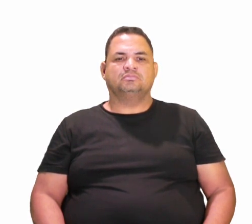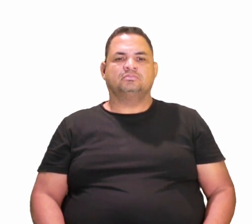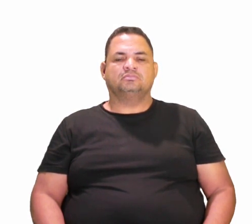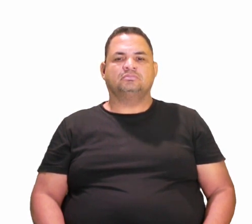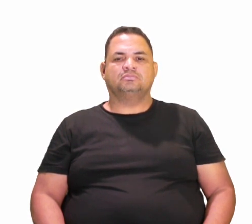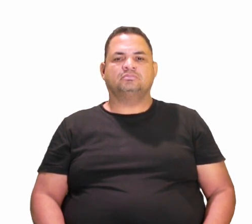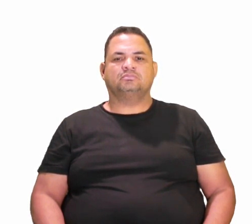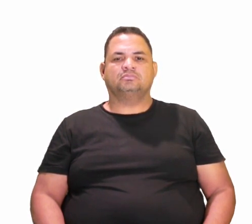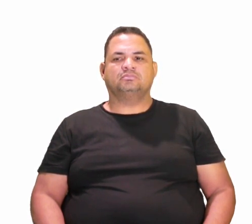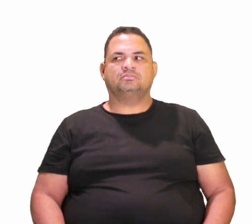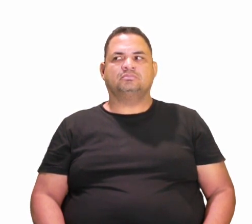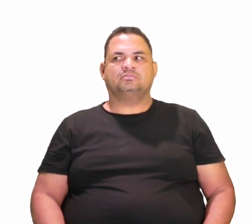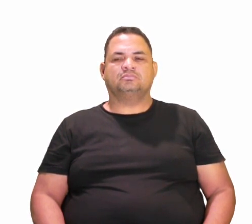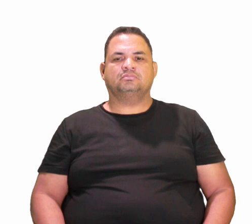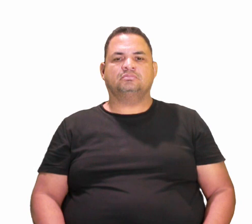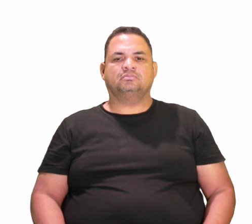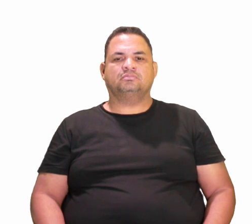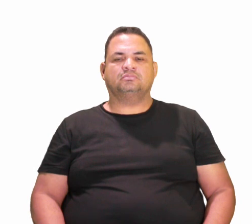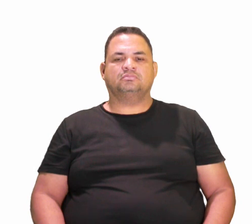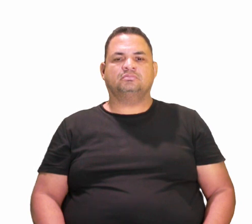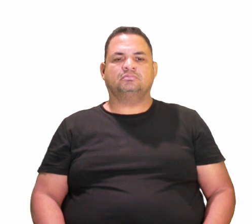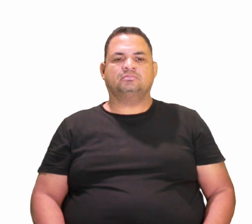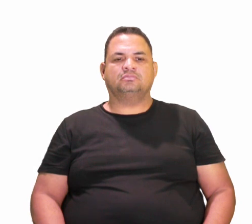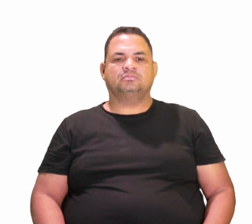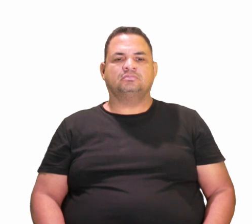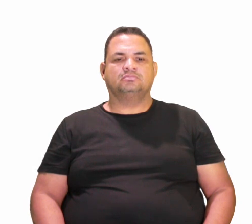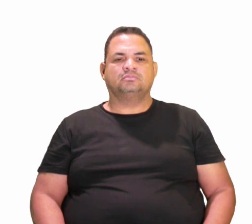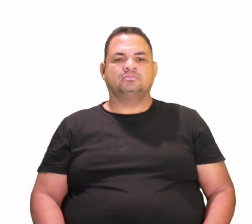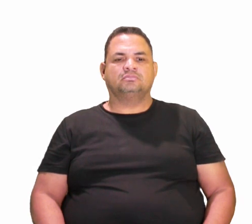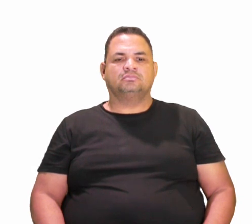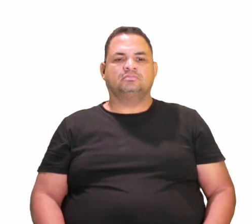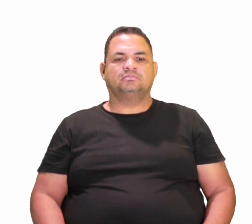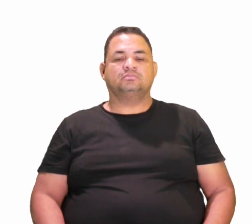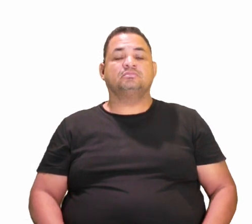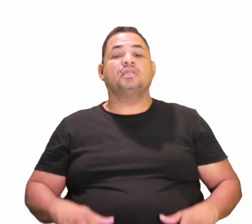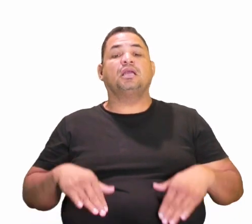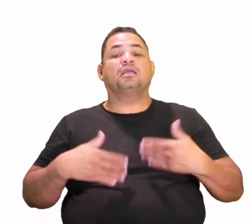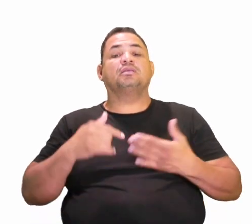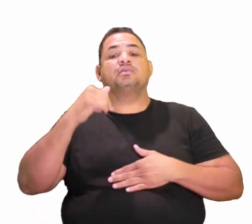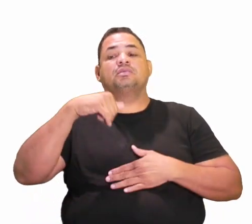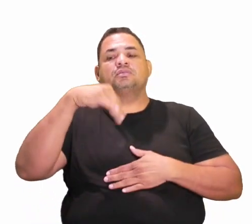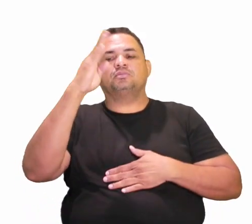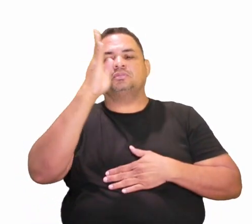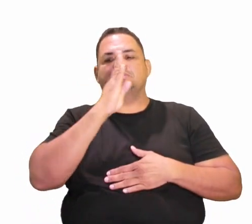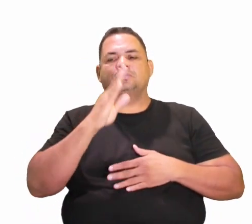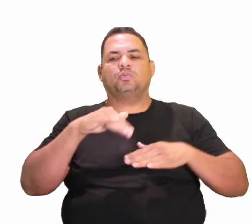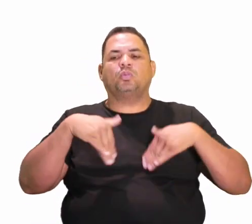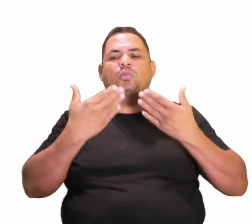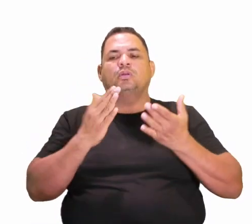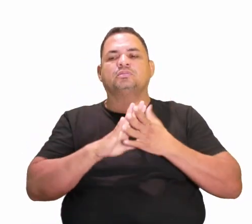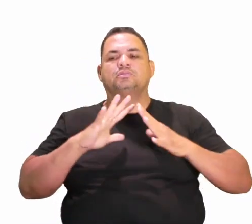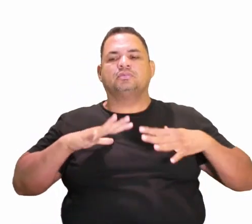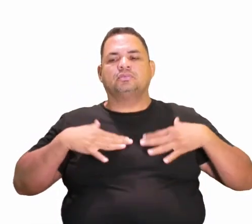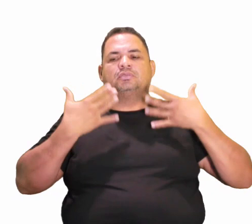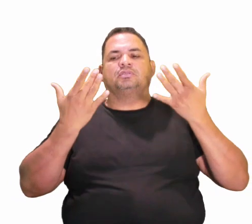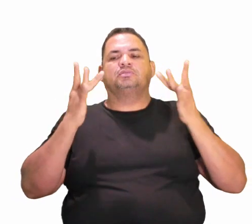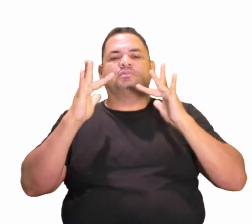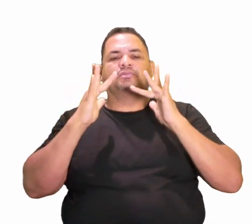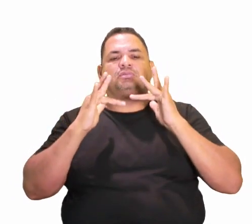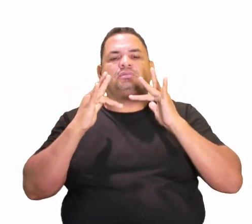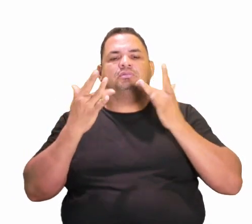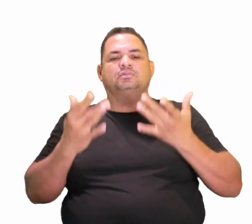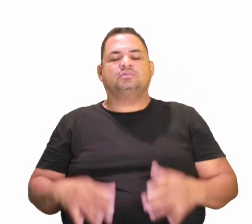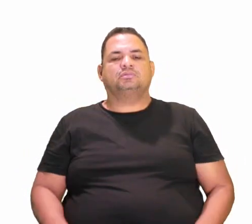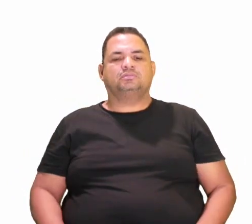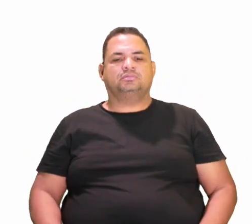fevereiro, Valentine's Day. When is it in Brazil? Quando é no Brasil? It is in